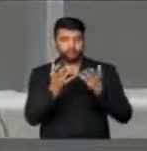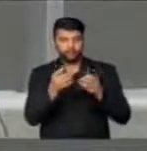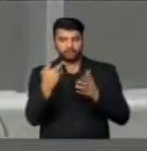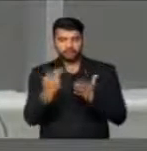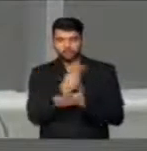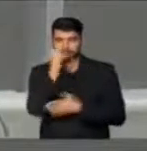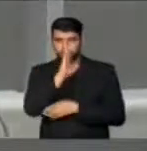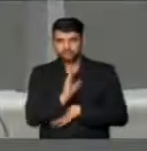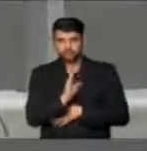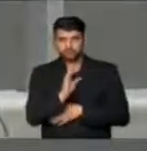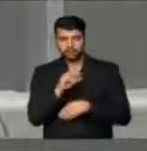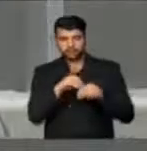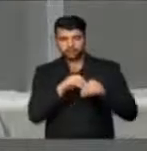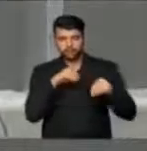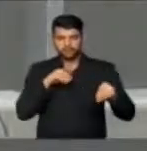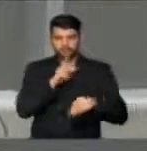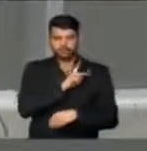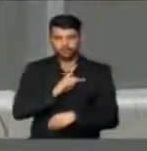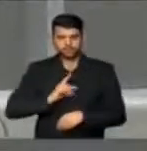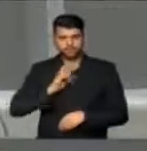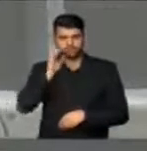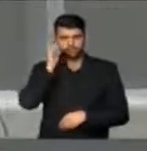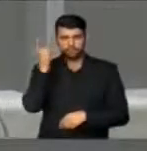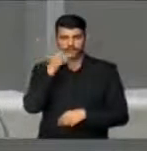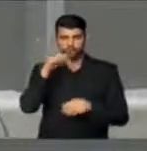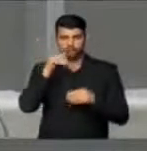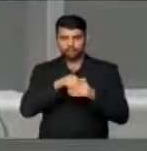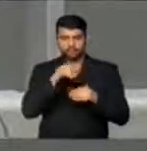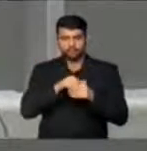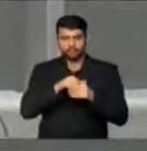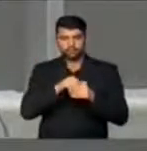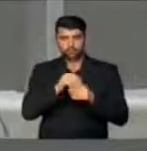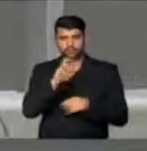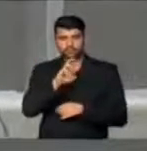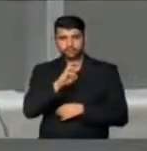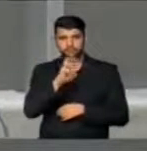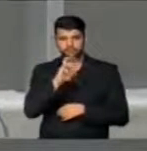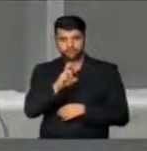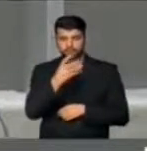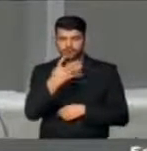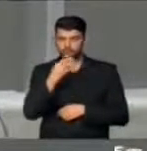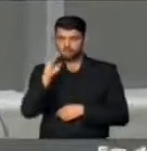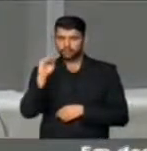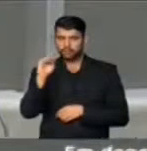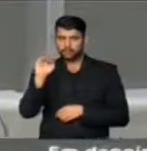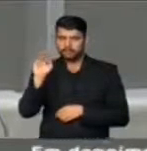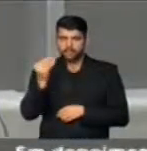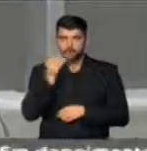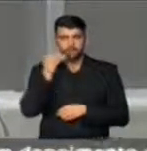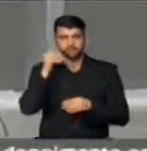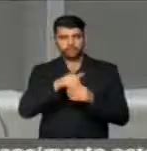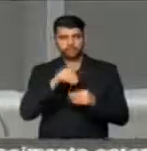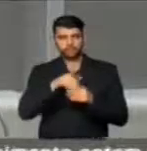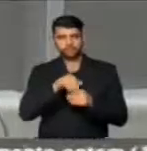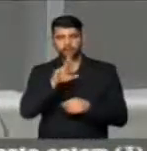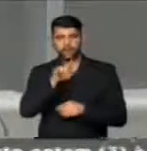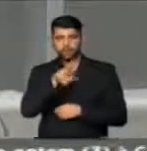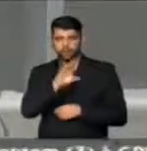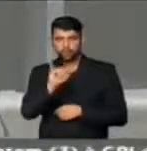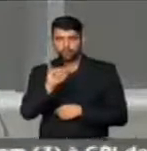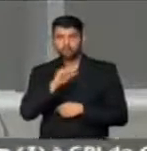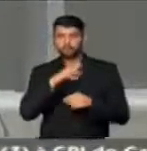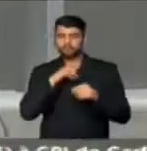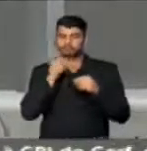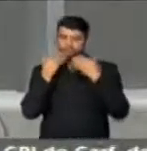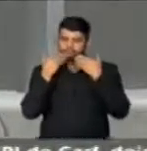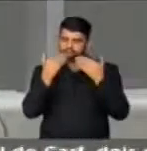dar no país, afastando uma presidente eleita legitimamente por 54 milhões de brasileiros, na hora que a UNE, que tem